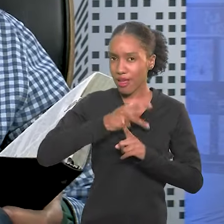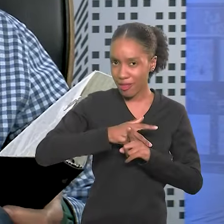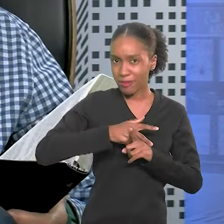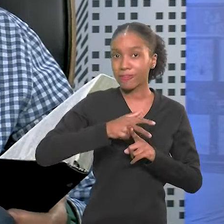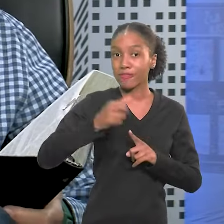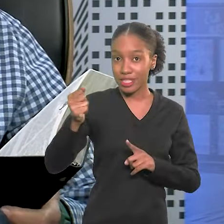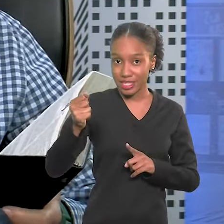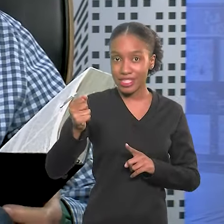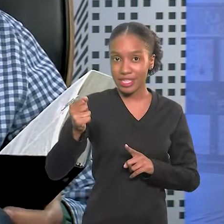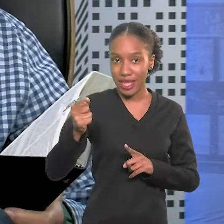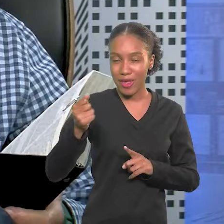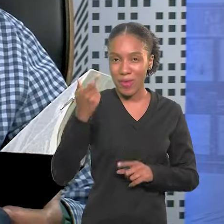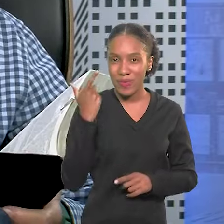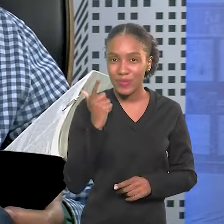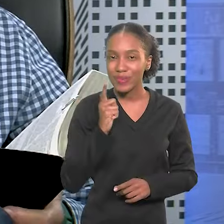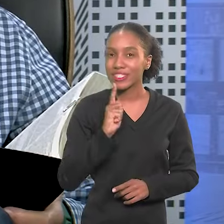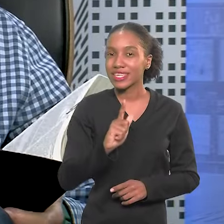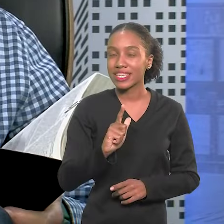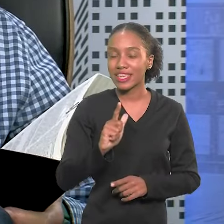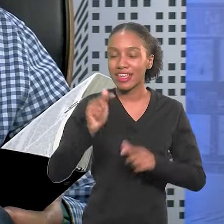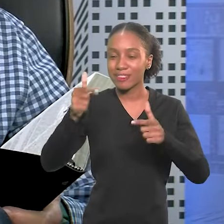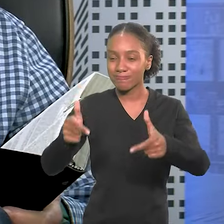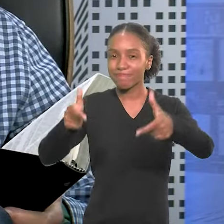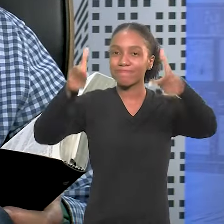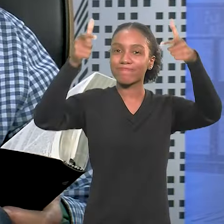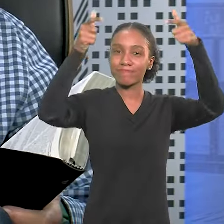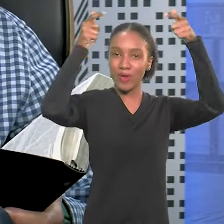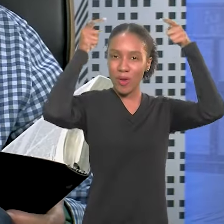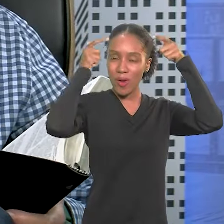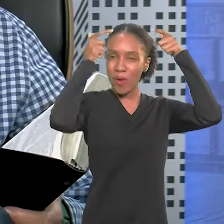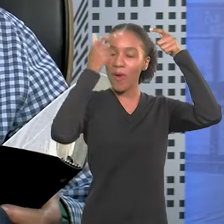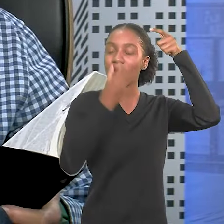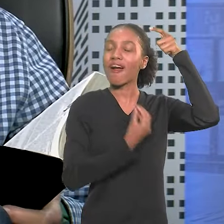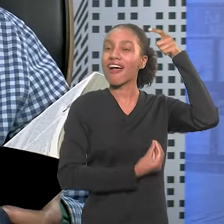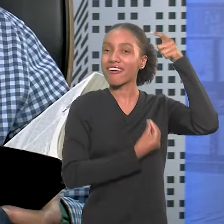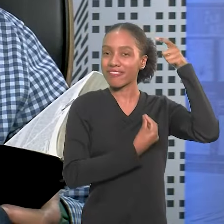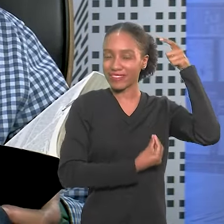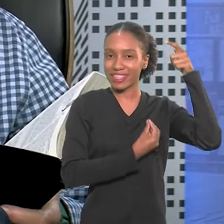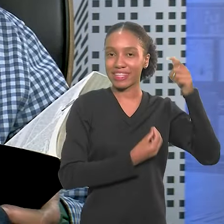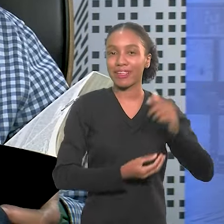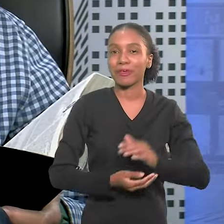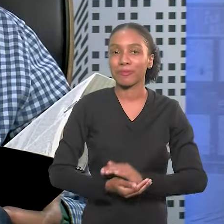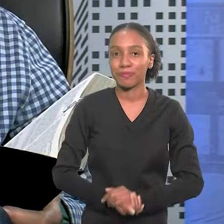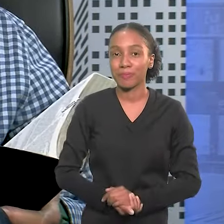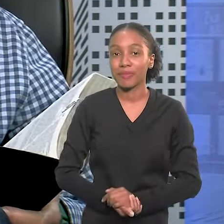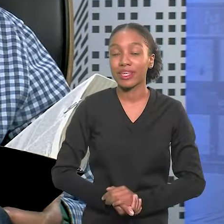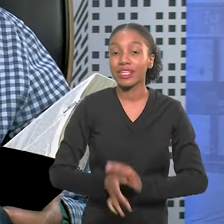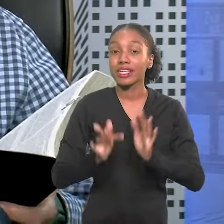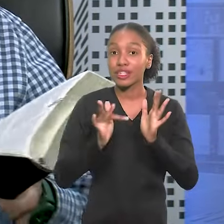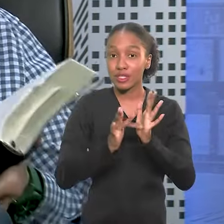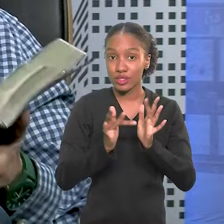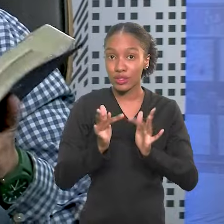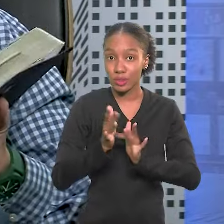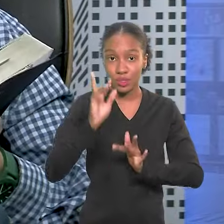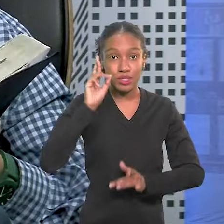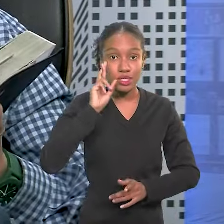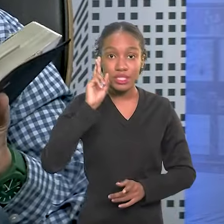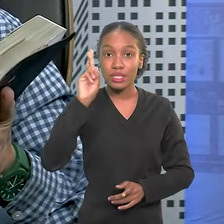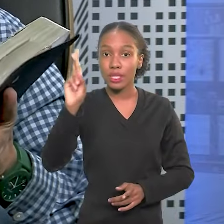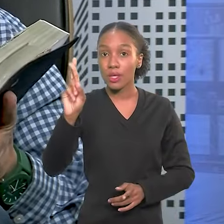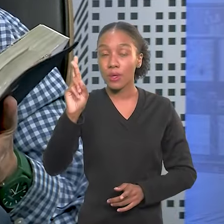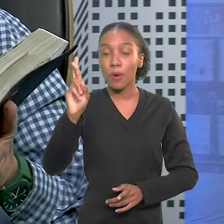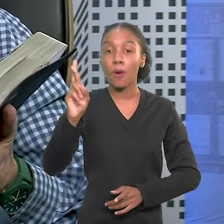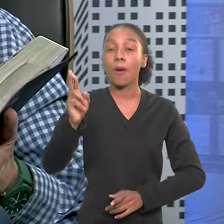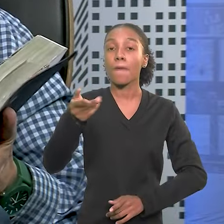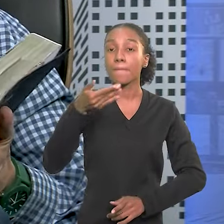aprovado o homem ou a mulher eles receberão a coroa da vida a qual o senhor